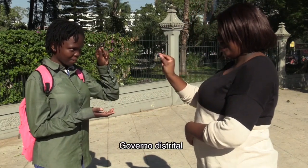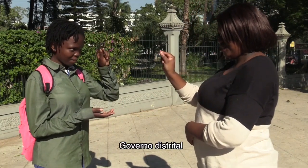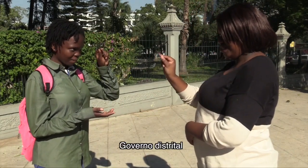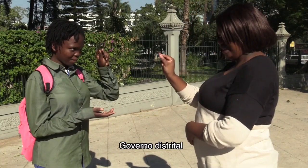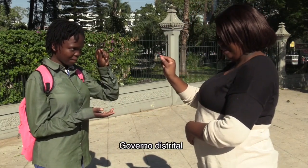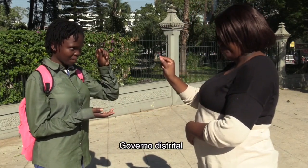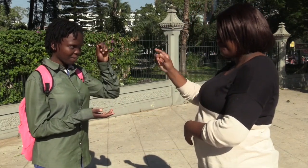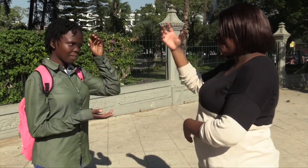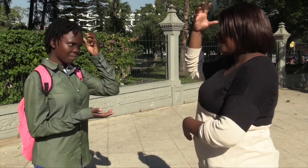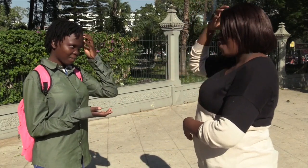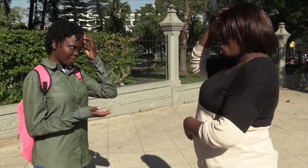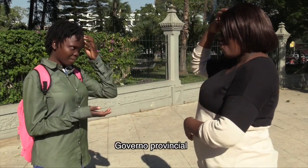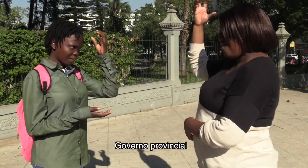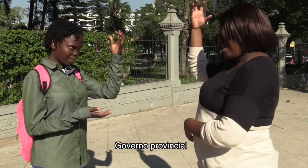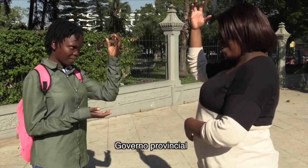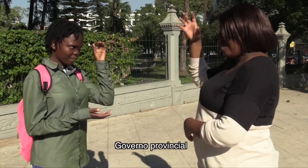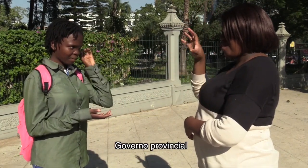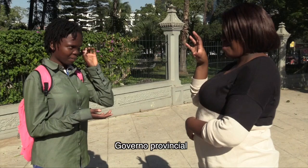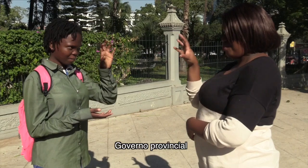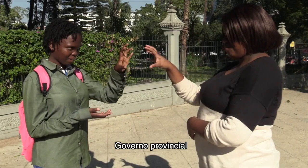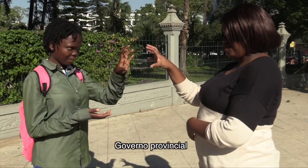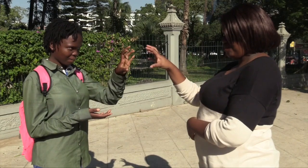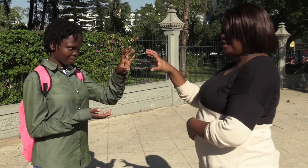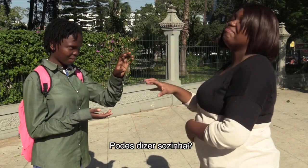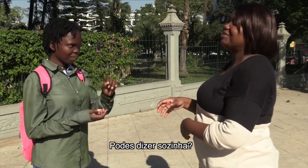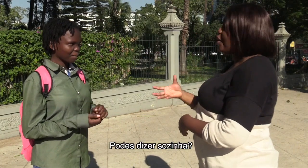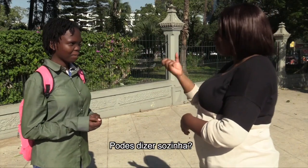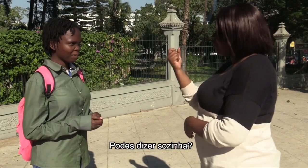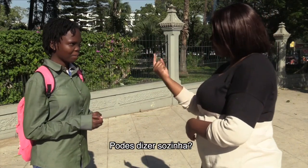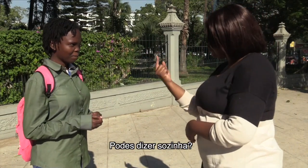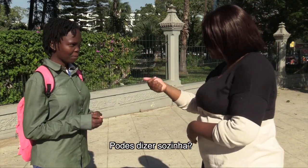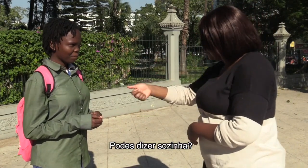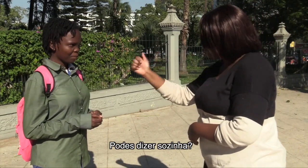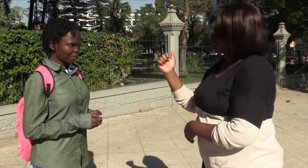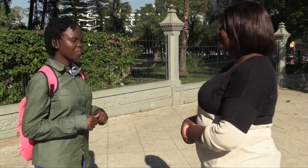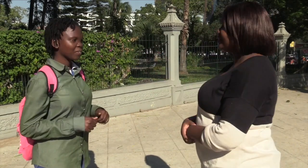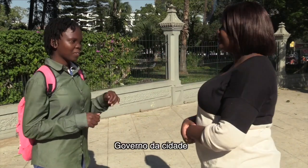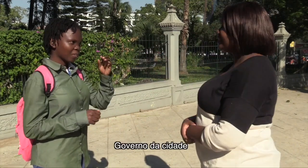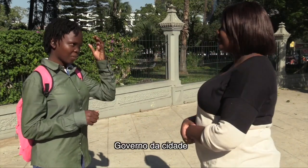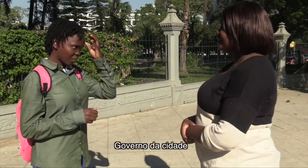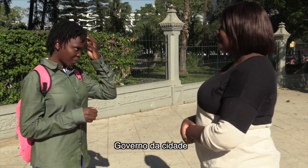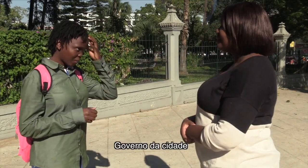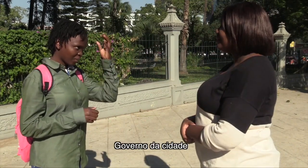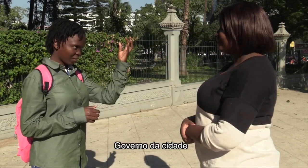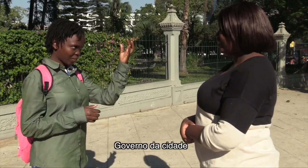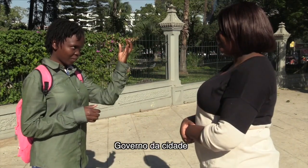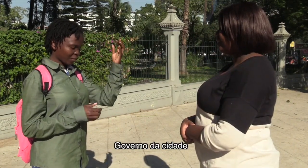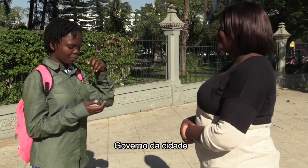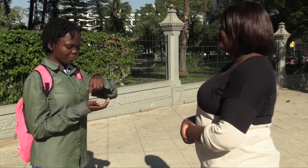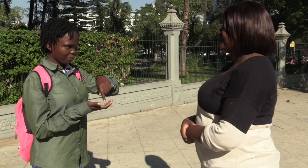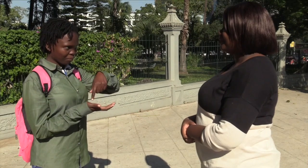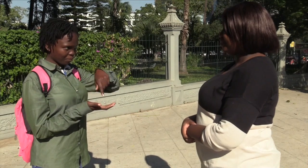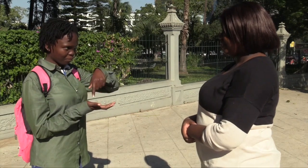Governo distrital Governo provincial Pode dizer sozinha Governo da